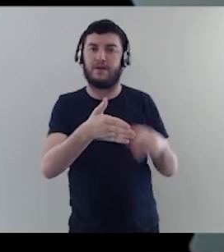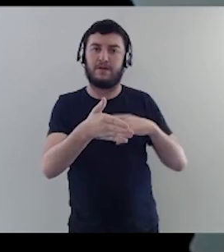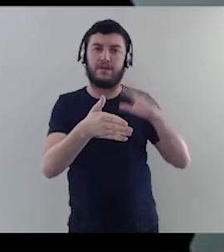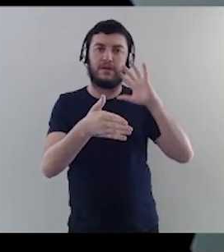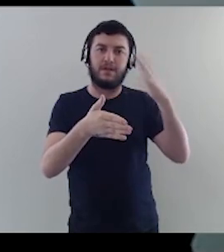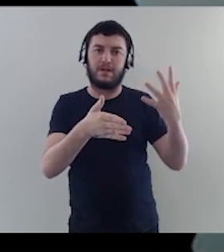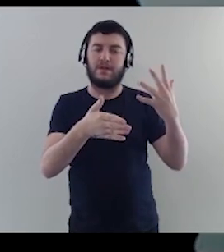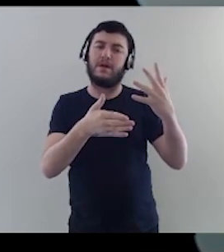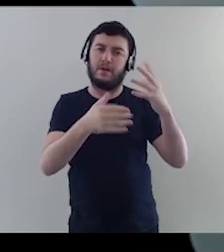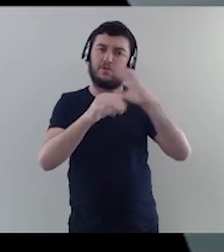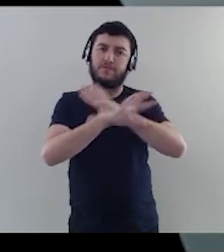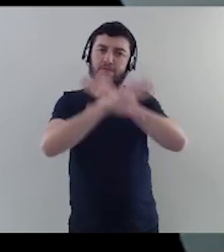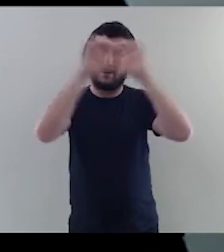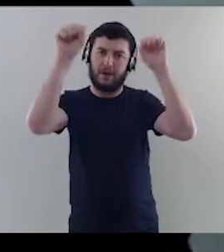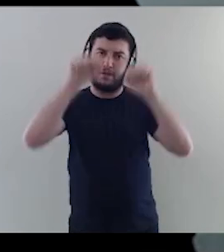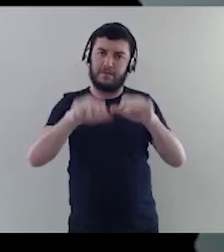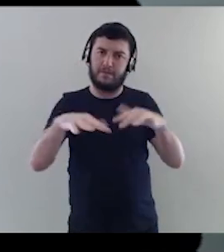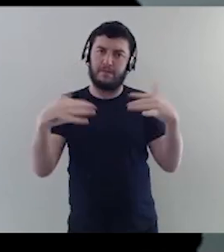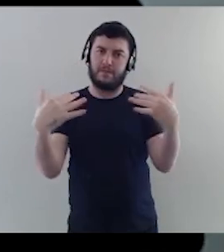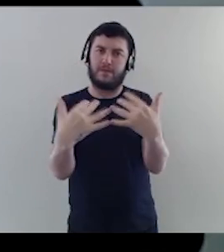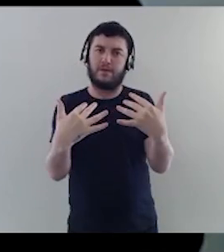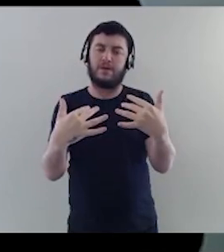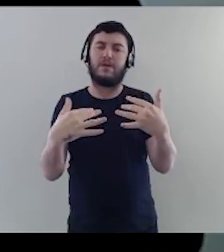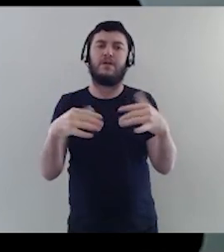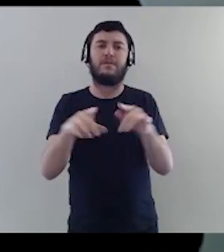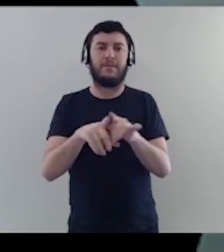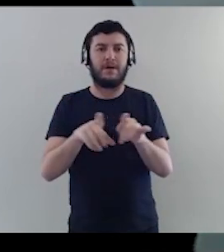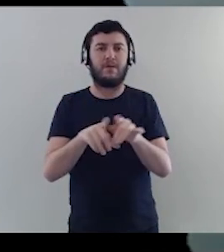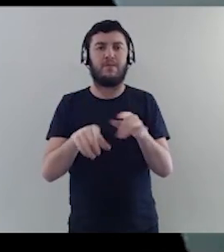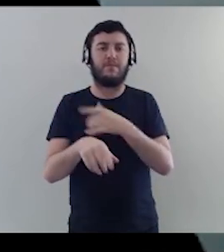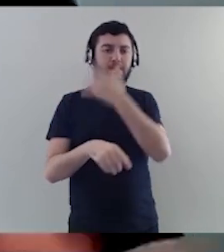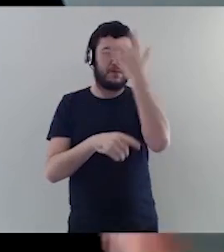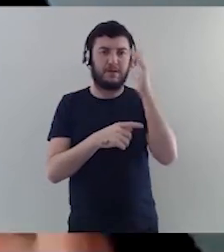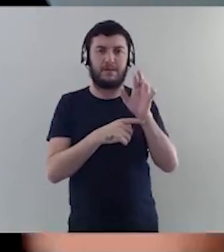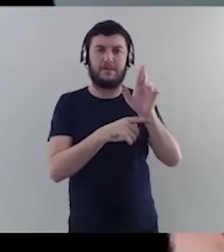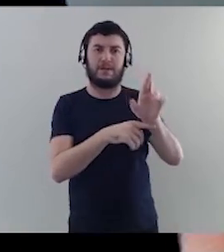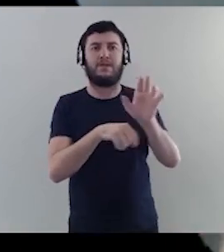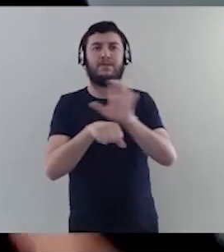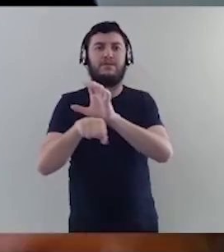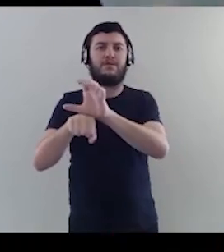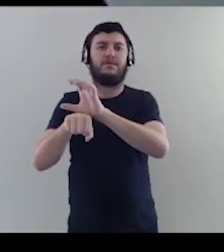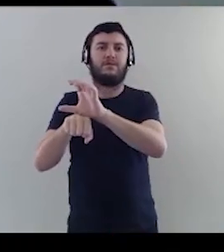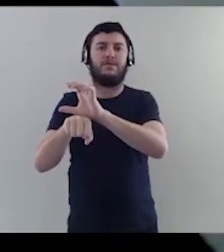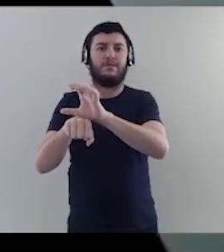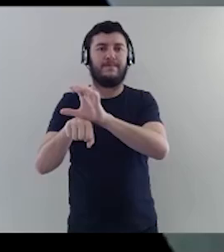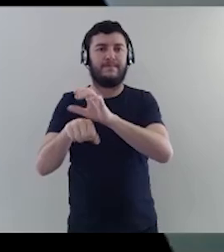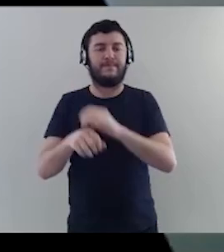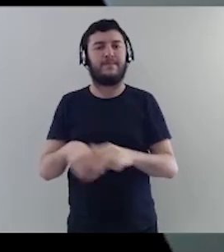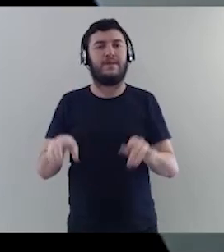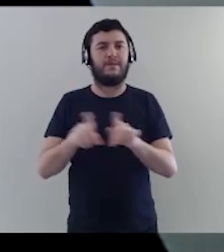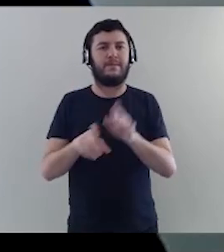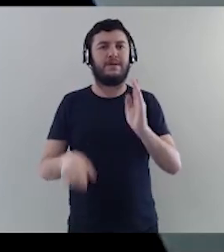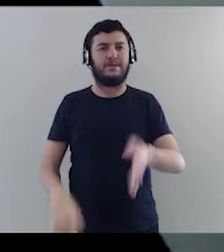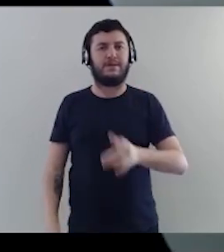da Suprema Corte como precedentes constitucionais. E, finalmente, por exemplo, entre muitos autores, a doutora